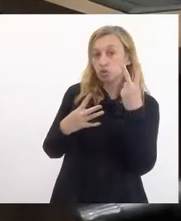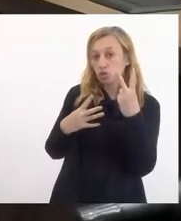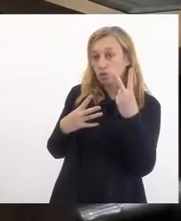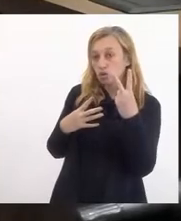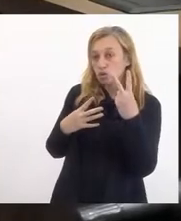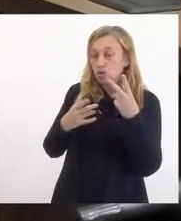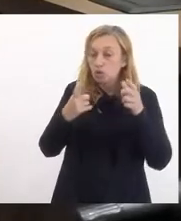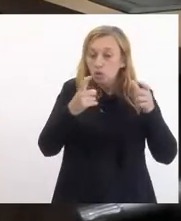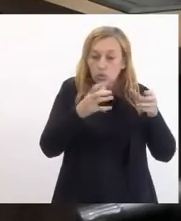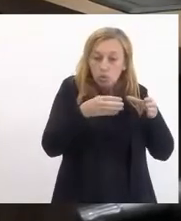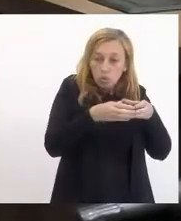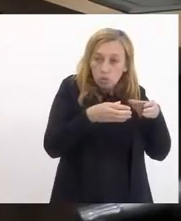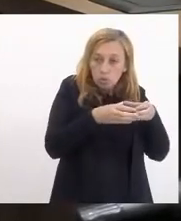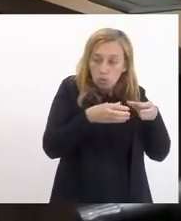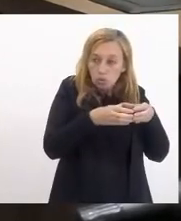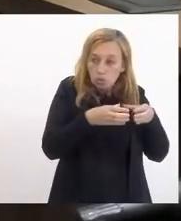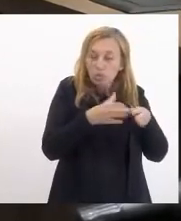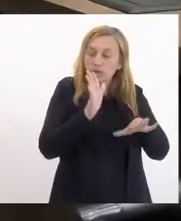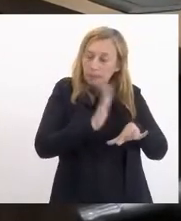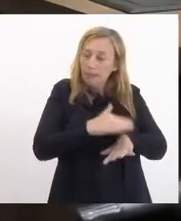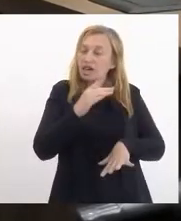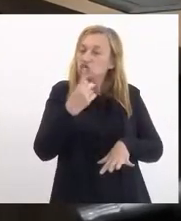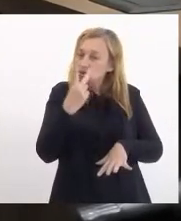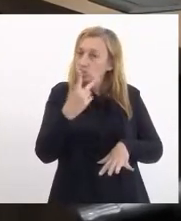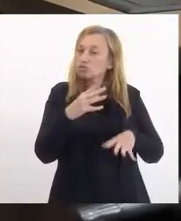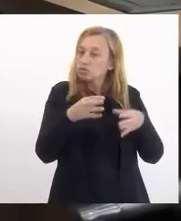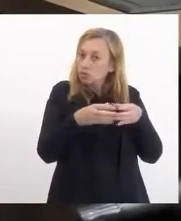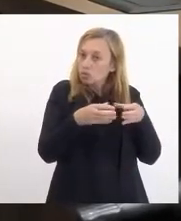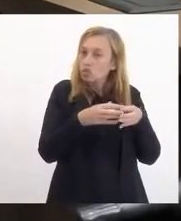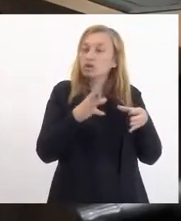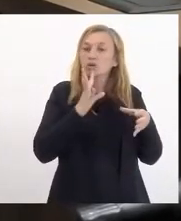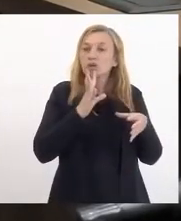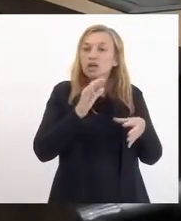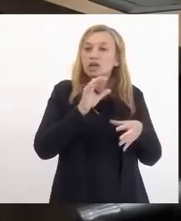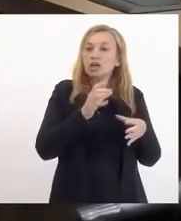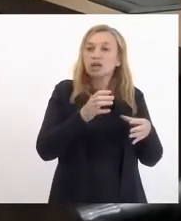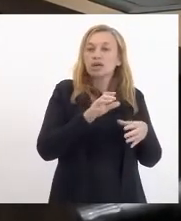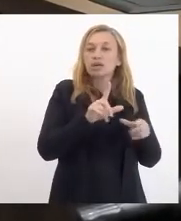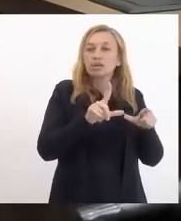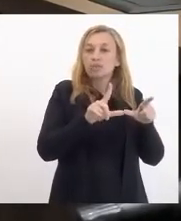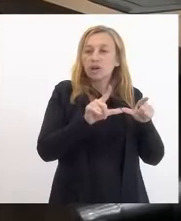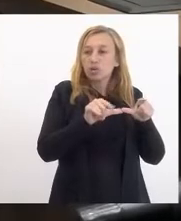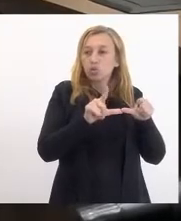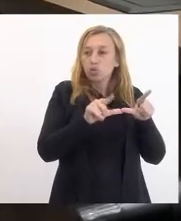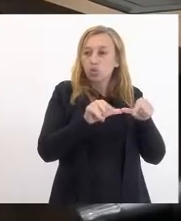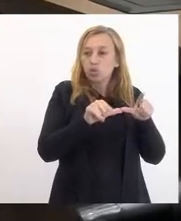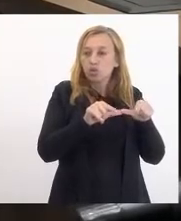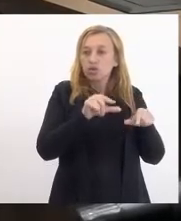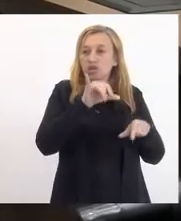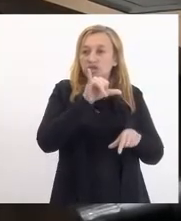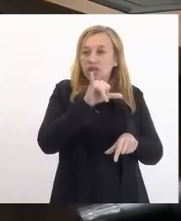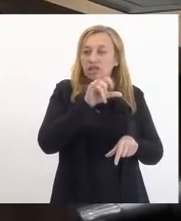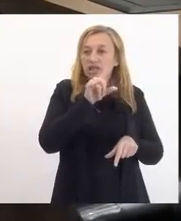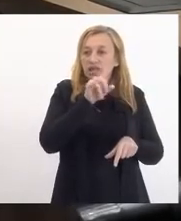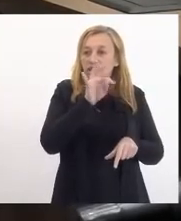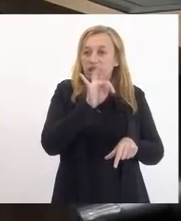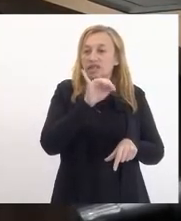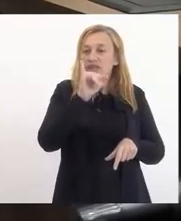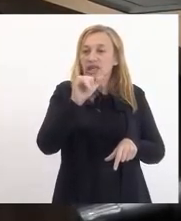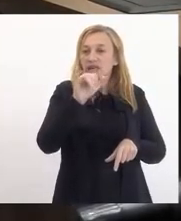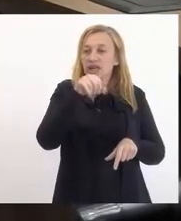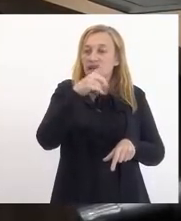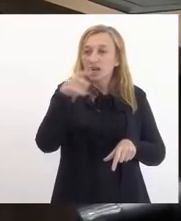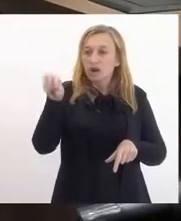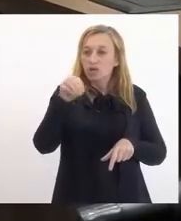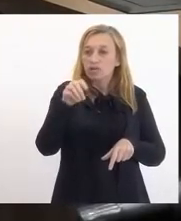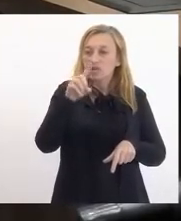2 clubes, mas tem mais de 2, mas eu conheço 2. Um em Bangu, que é o Tiãozinho, que